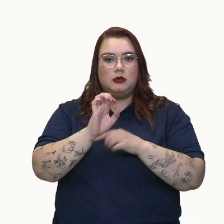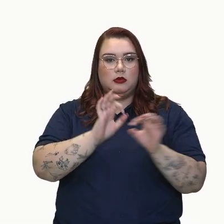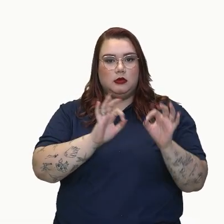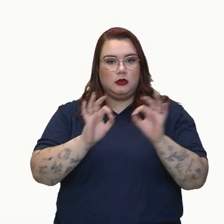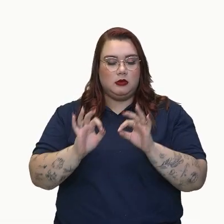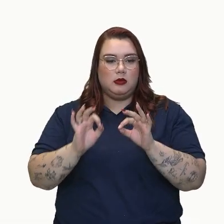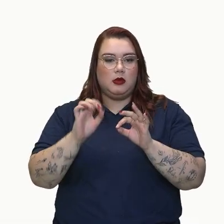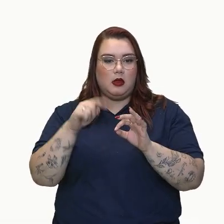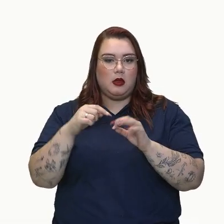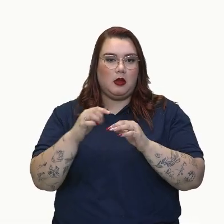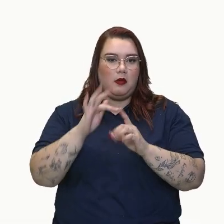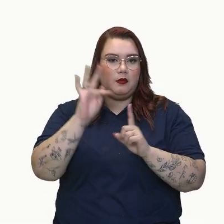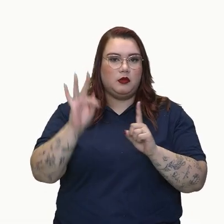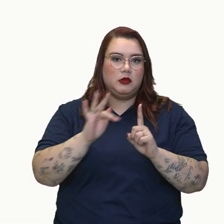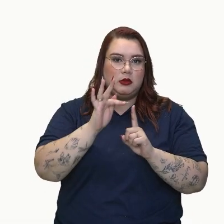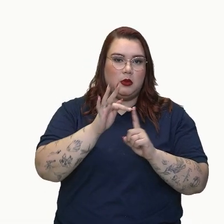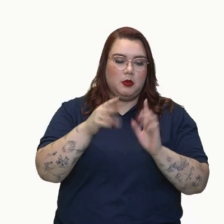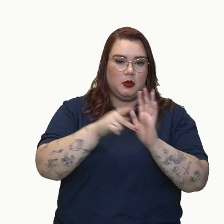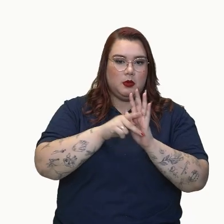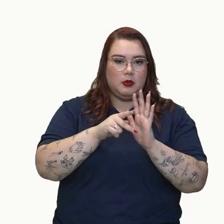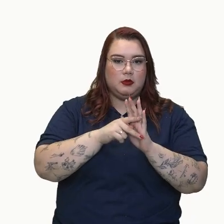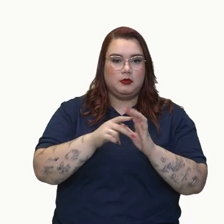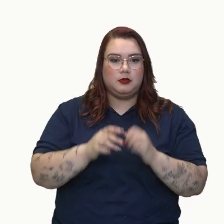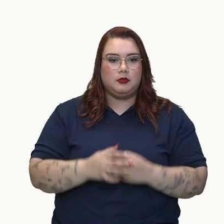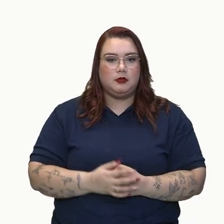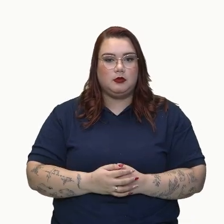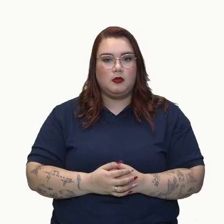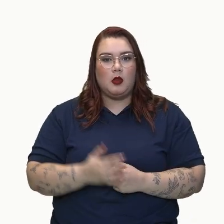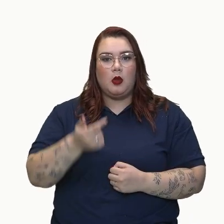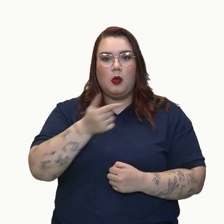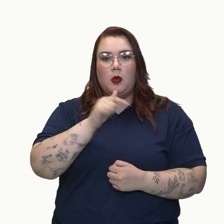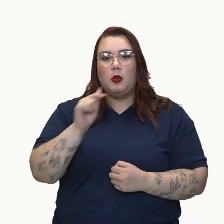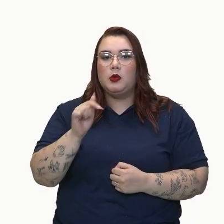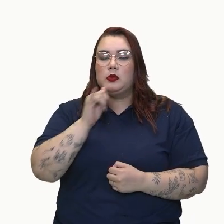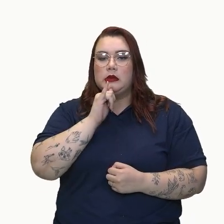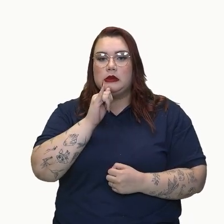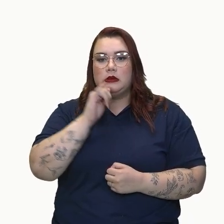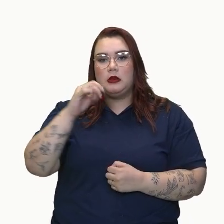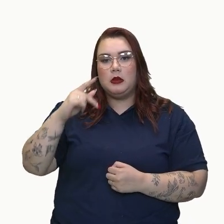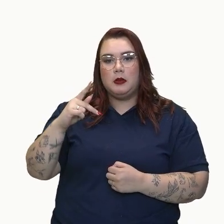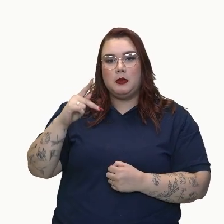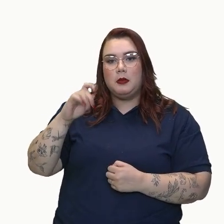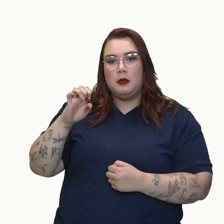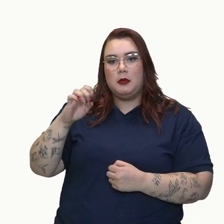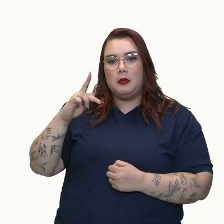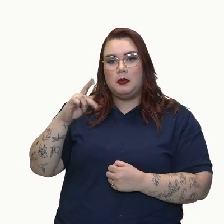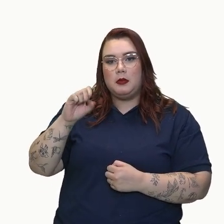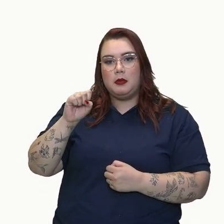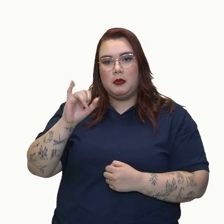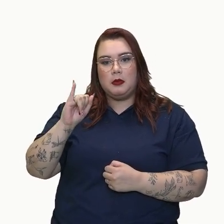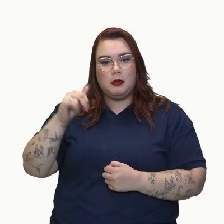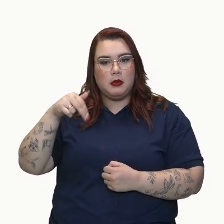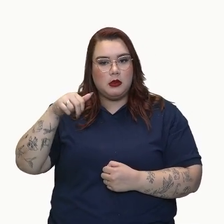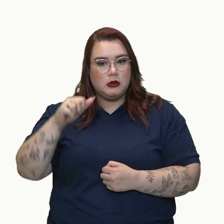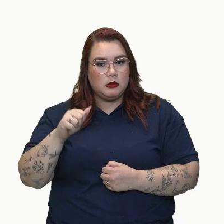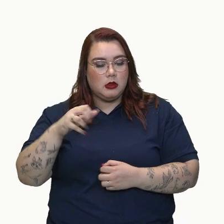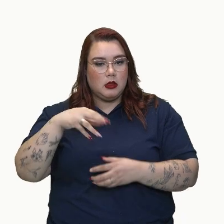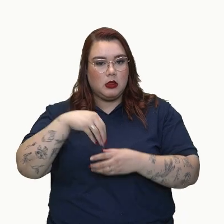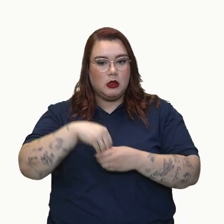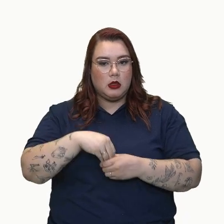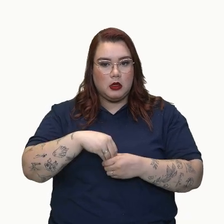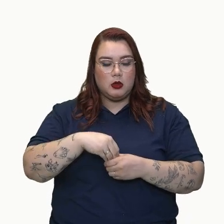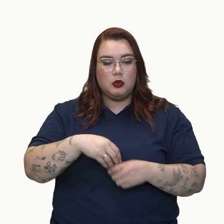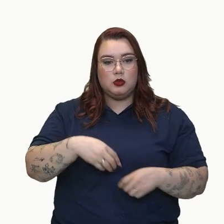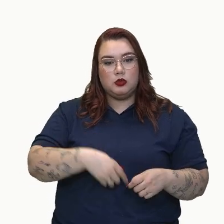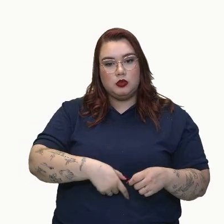faz isso. Outro exemplo que eu posso dar é da pepsina. A pepsina ela é produzida no estômago também. No caso,